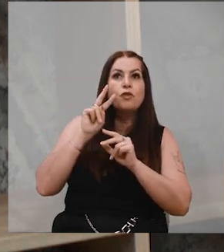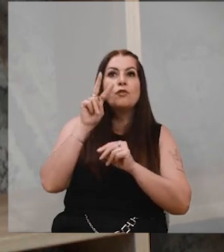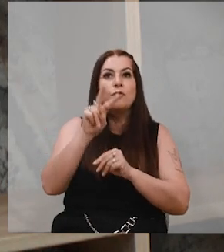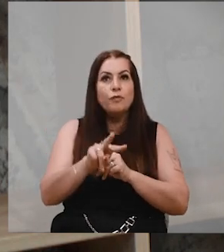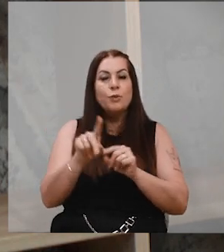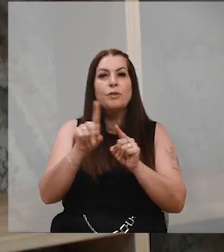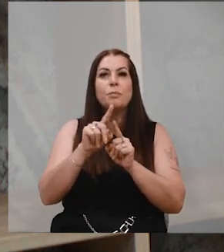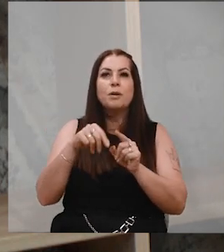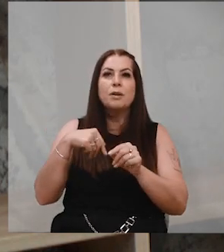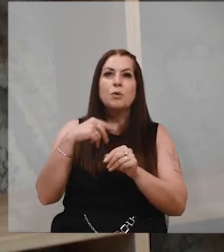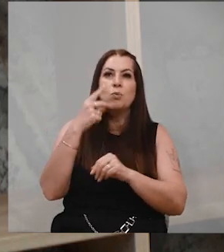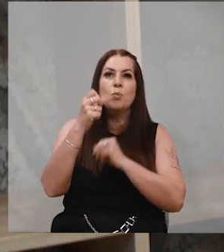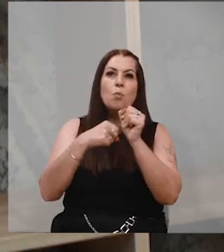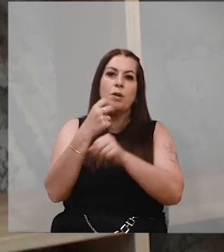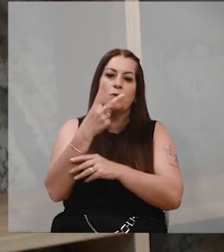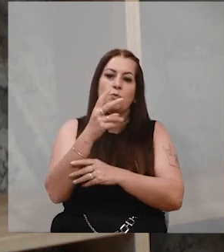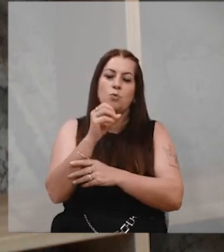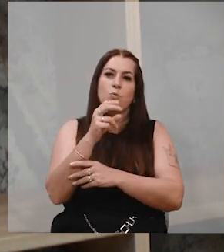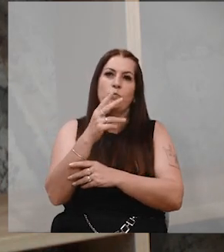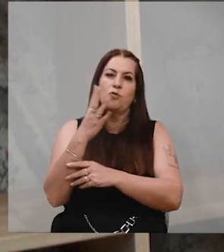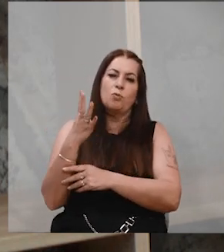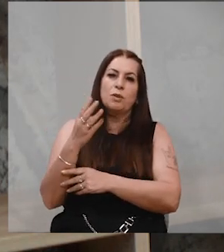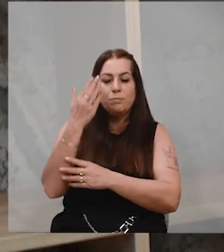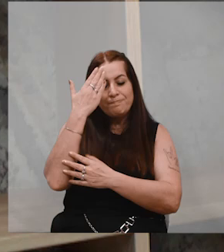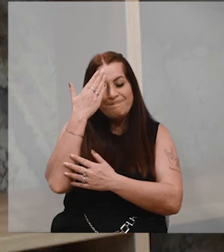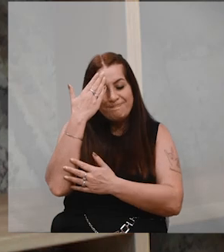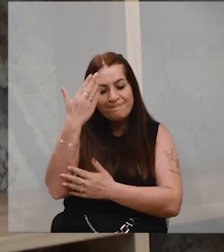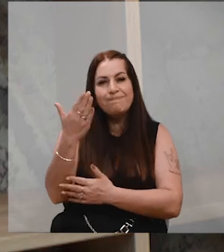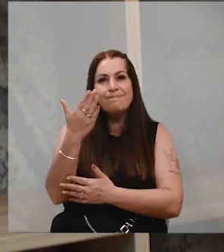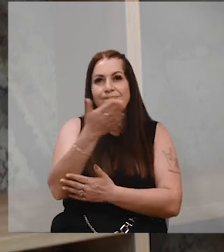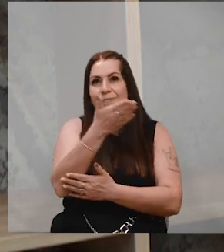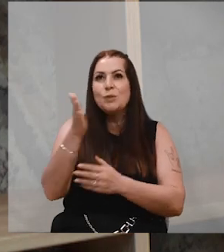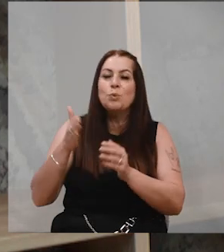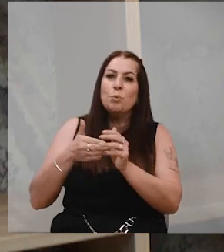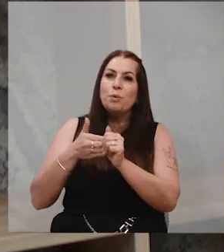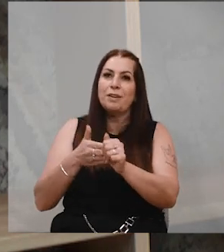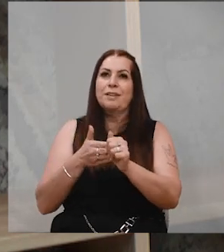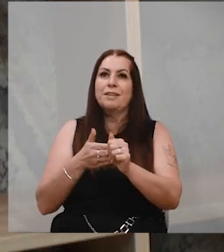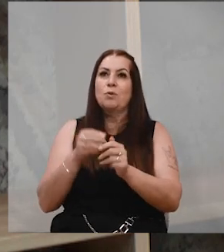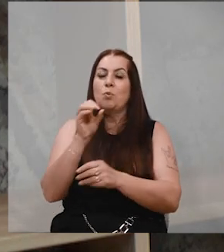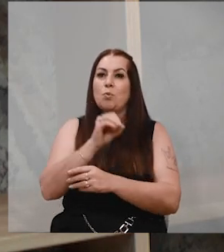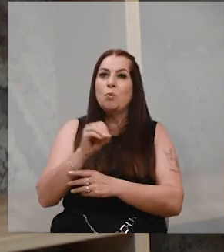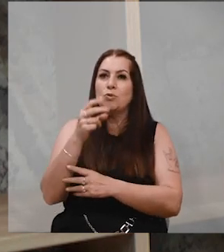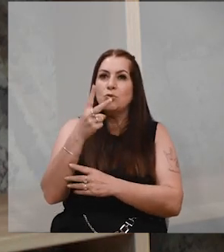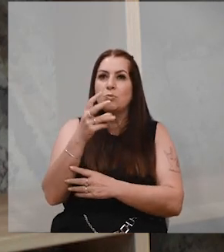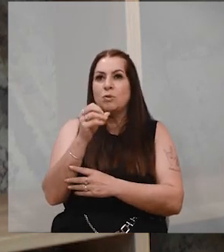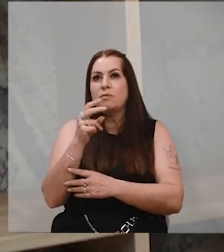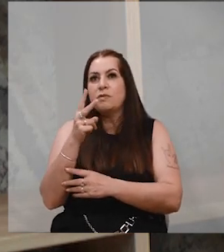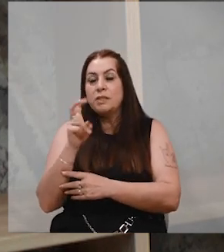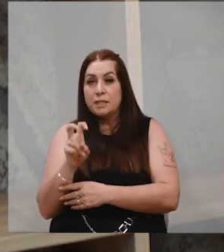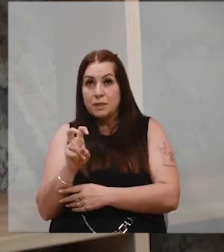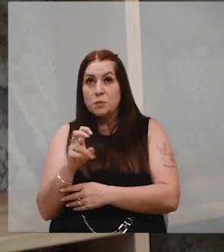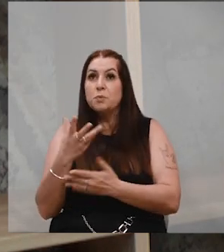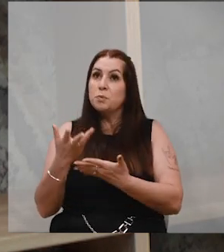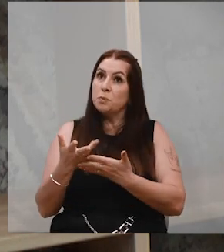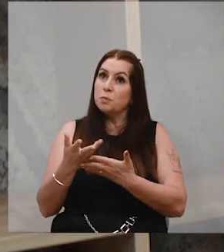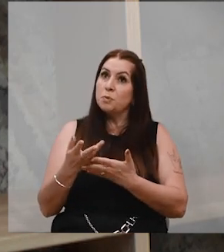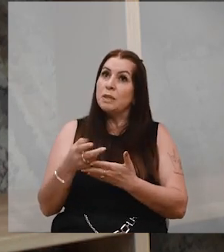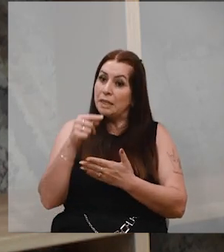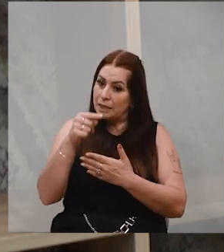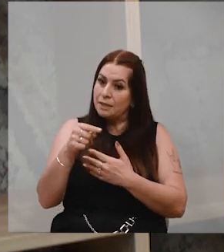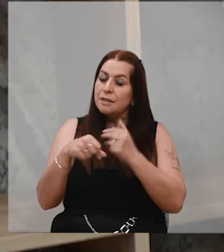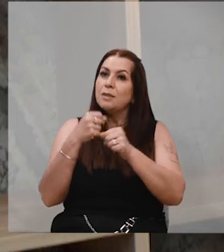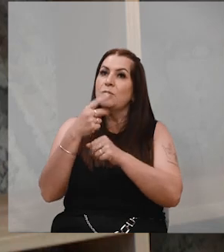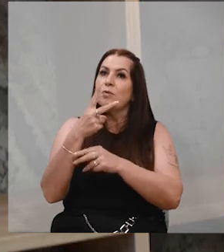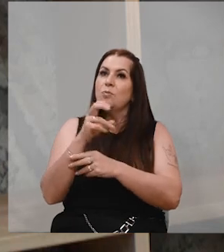ouviu e nos viu ao longo do ano de 2024. Muito obrigado pela sua companhia. Um excelente 2025 e